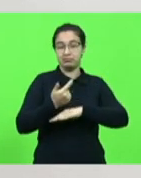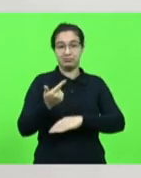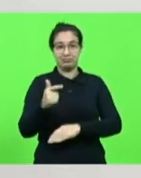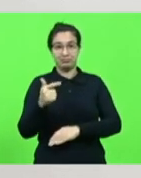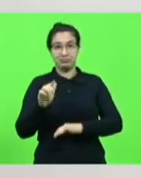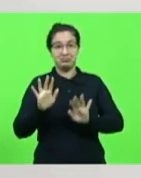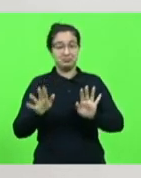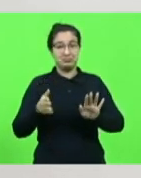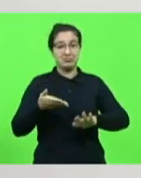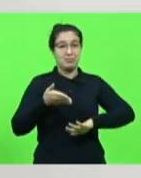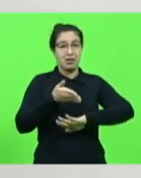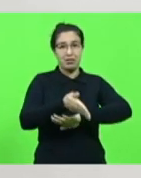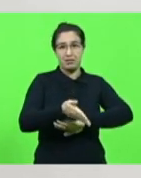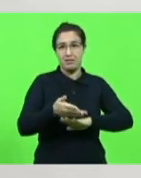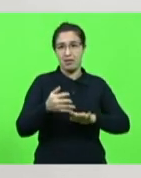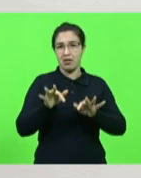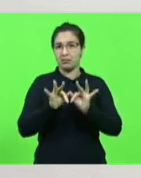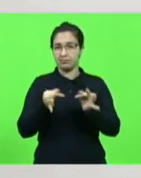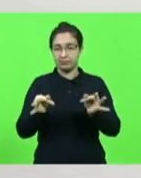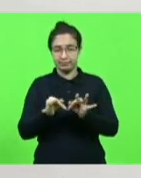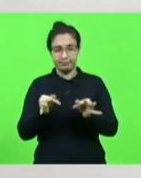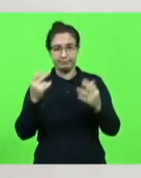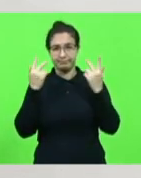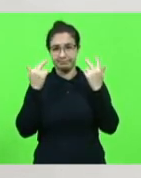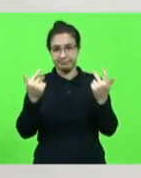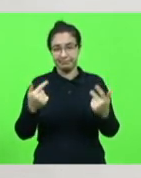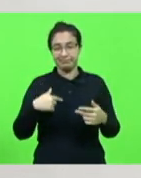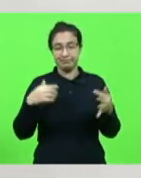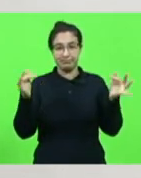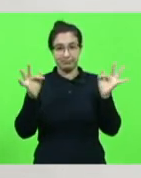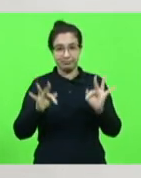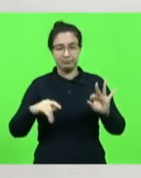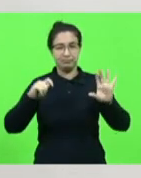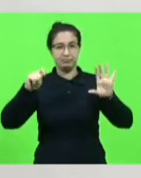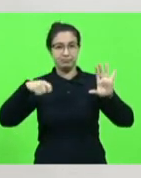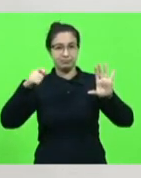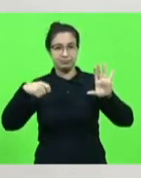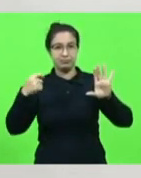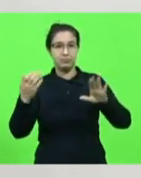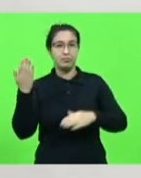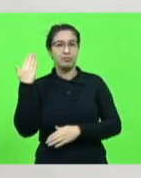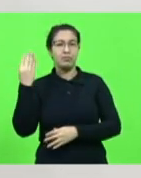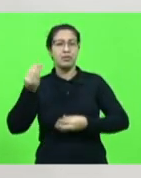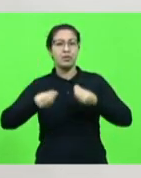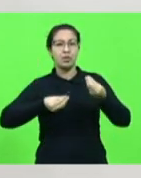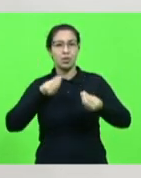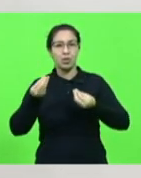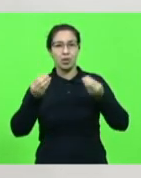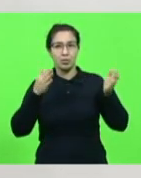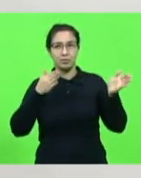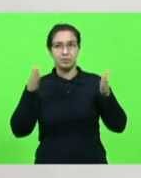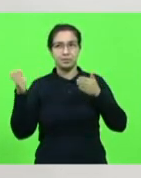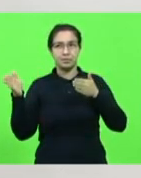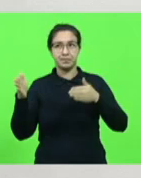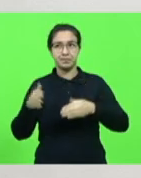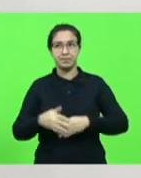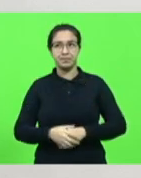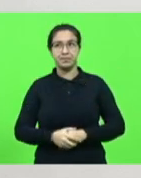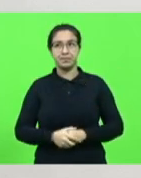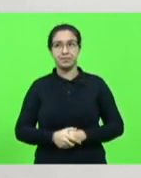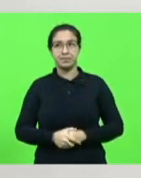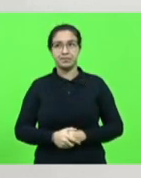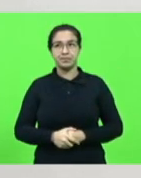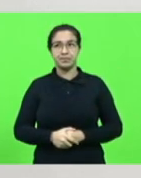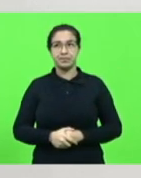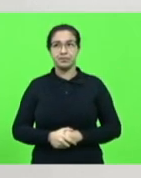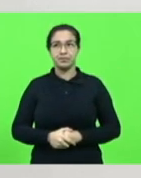aquilo fomenta a economia, então eu fico feliz. Eu até tenho um vídeo aqui de como ela estava. Tem aí o vídeo? Ô, deputado. Pois não,